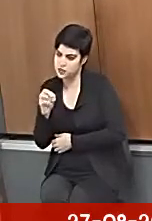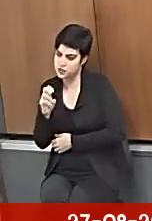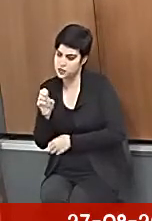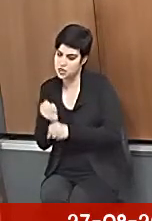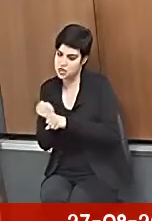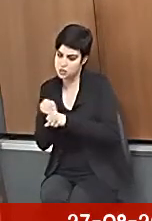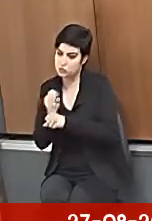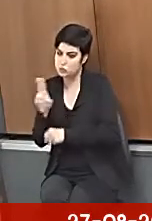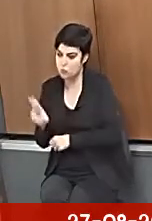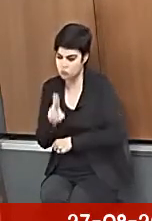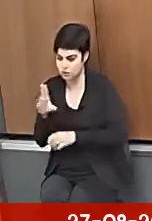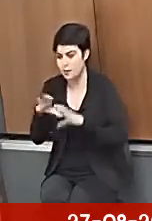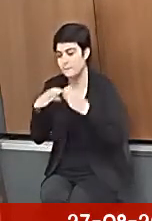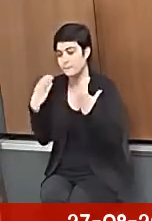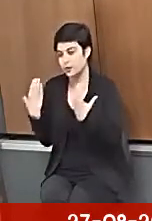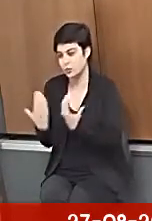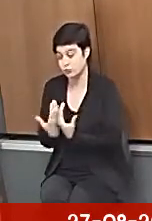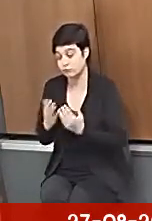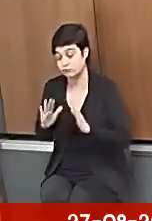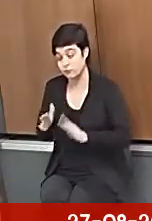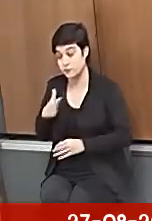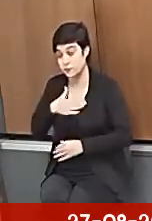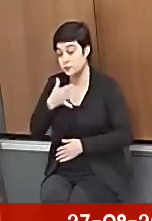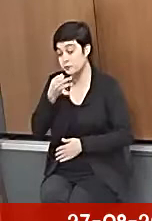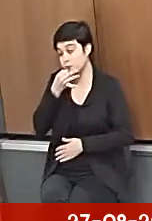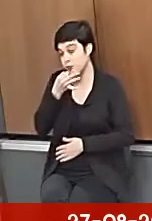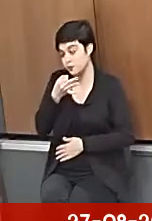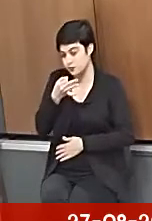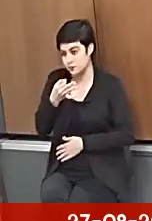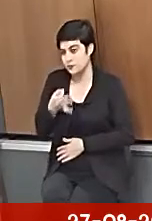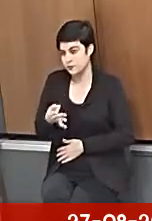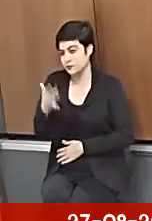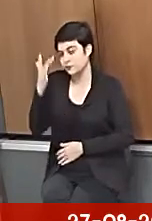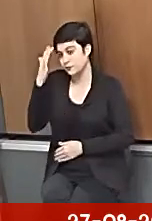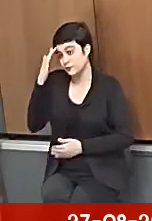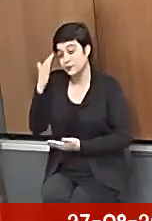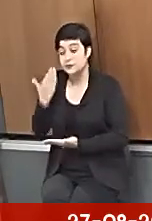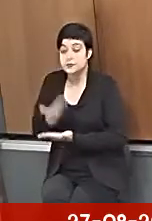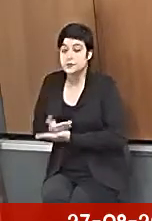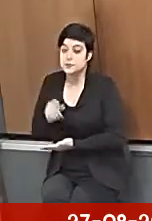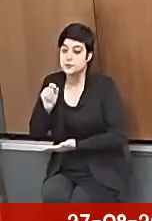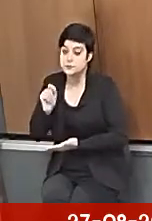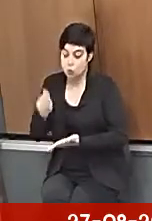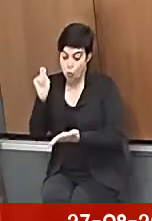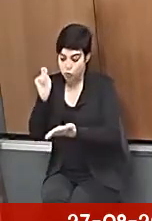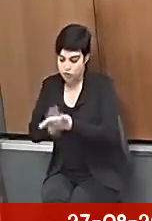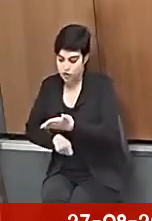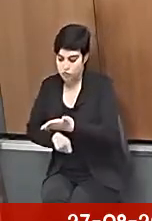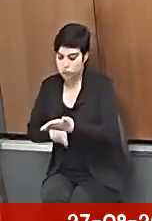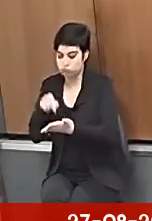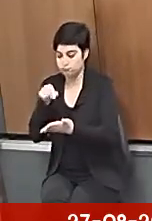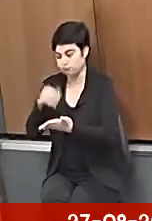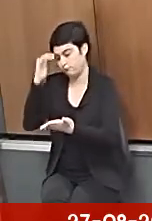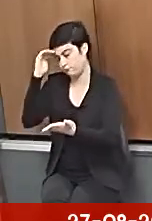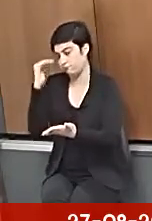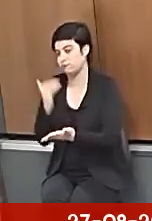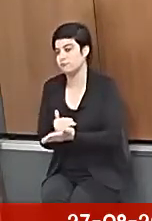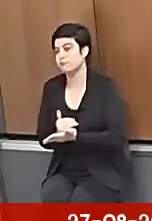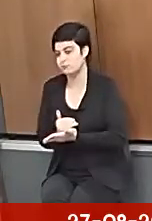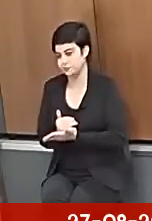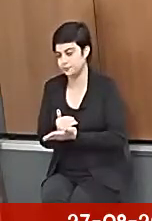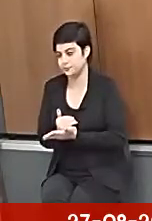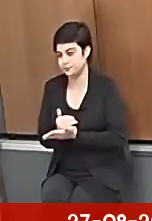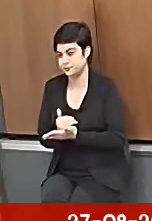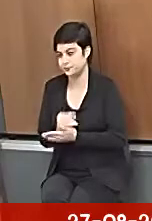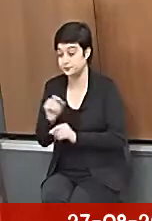sei o número certo mas eu sou daqueles que creio e defendo que se cumpra o contrato então o